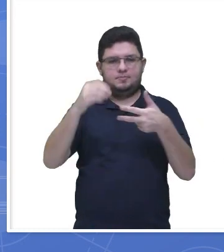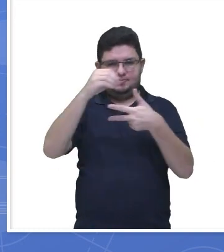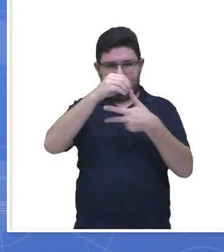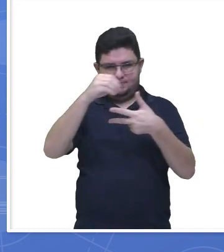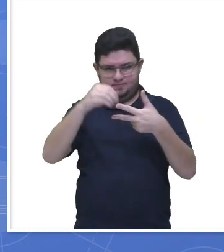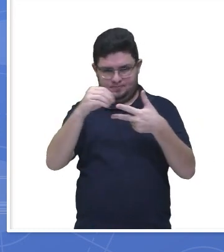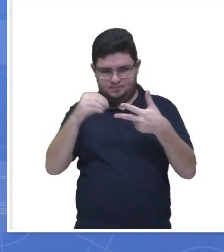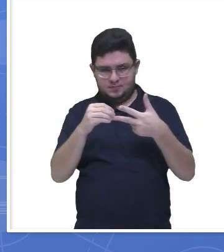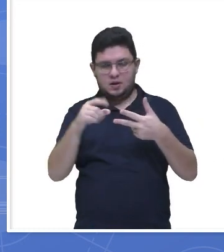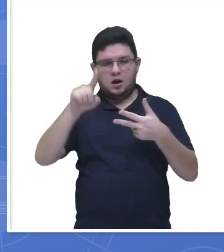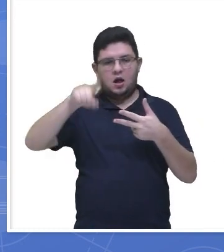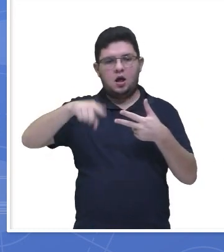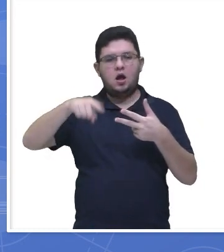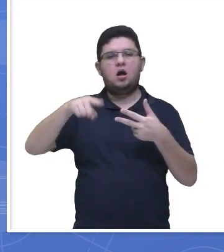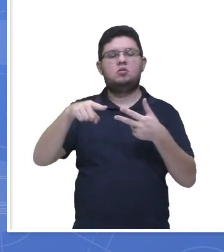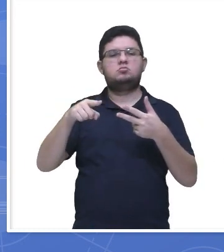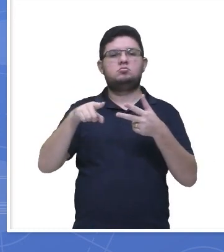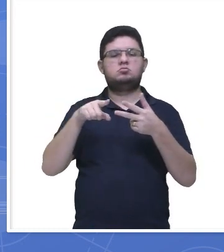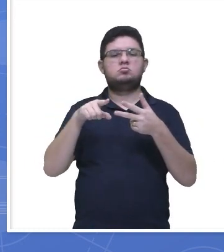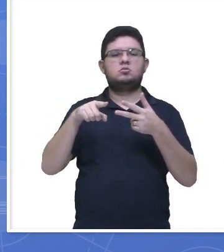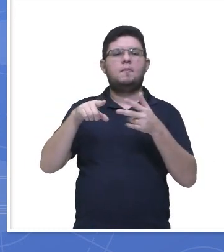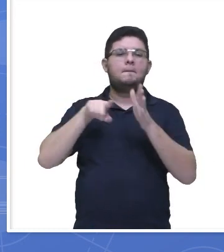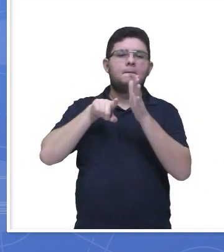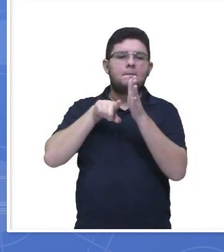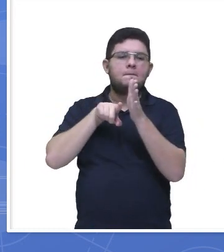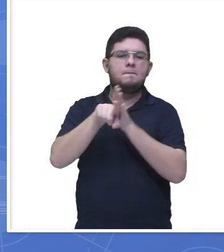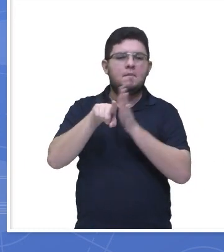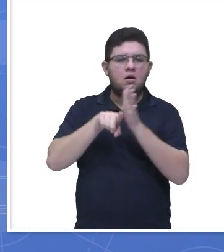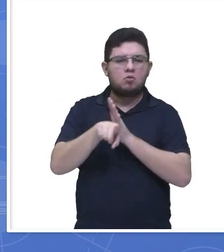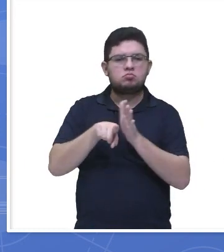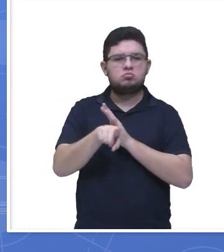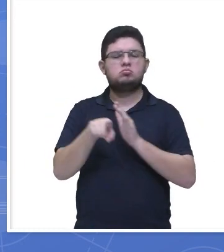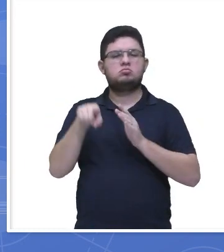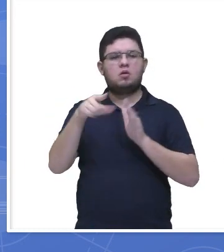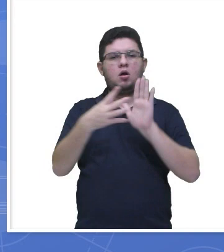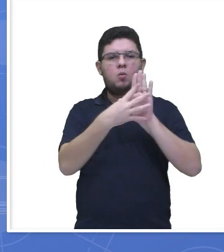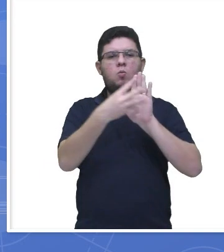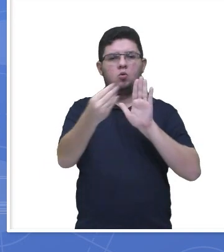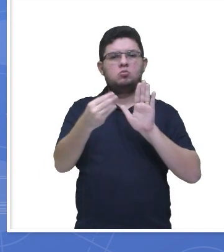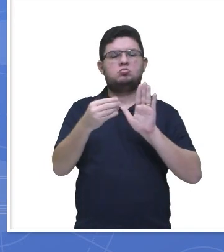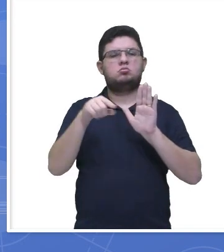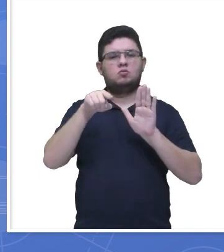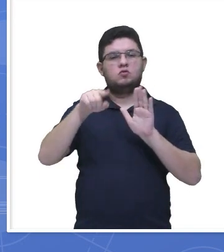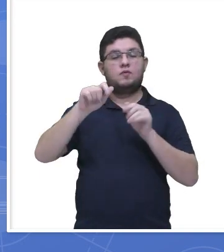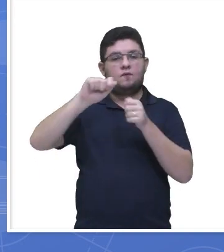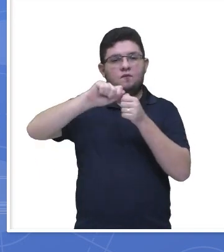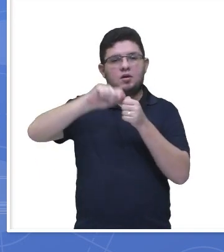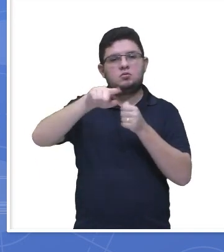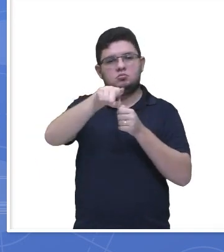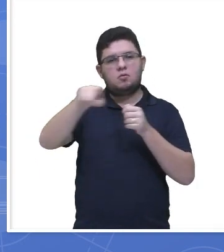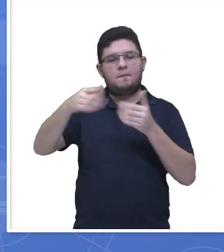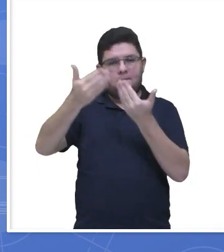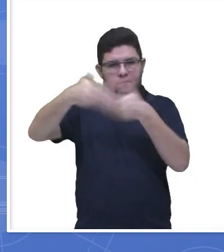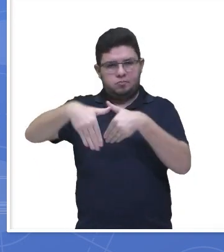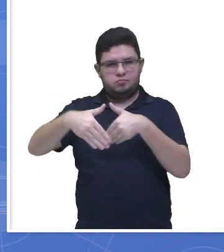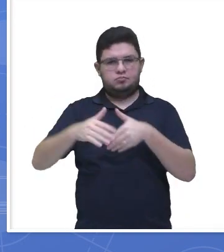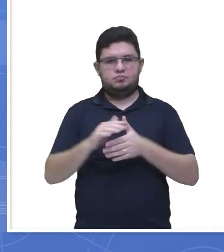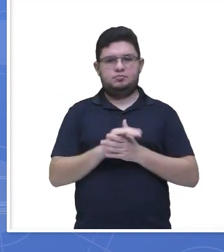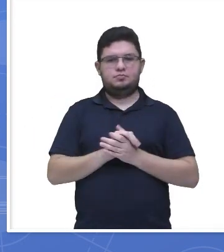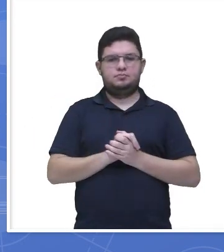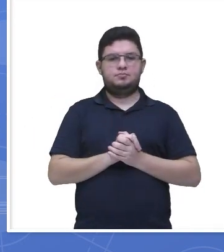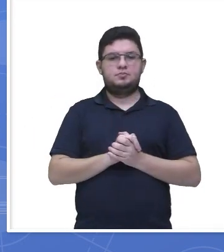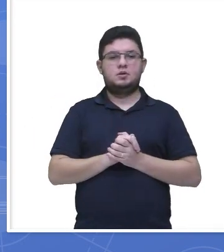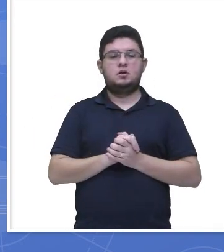é uma prática aí que já vai facilitar a vida de vocês quando forem fazer esse tipo de avaliação. Quando é um texto em